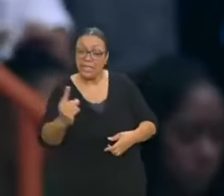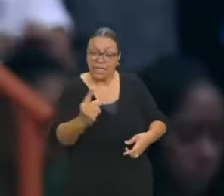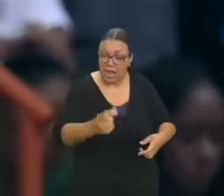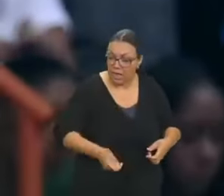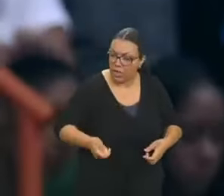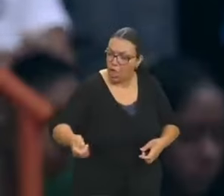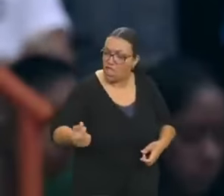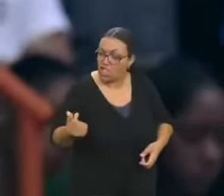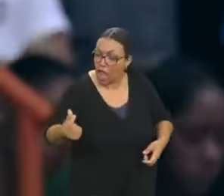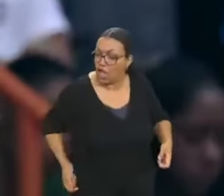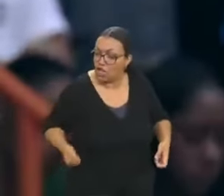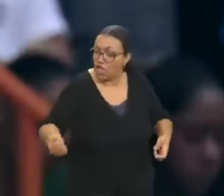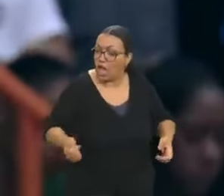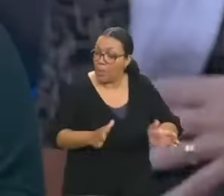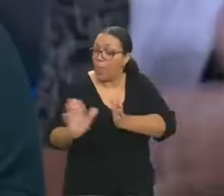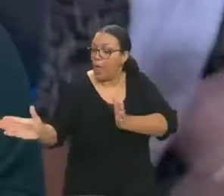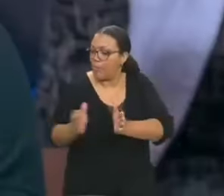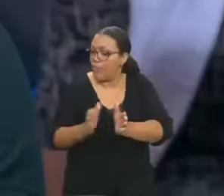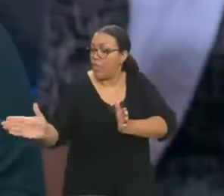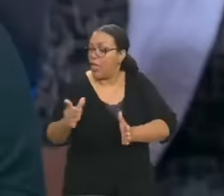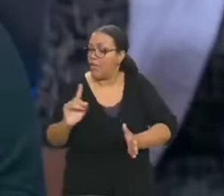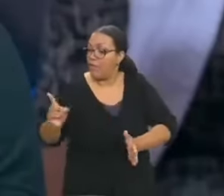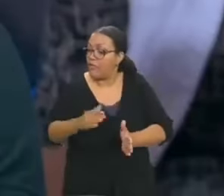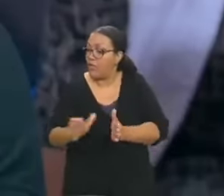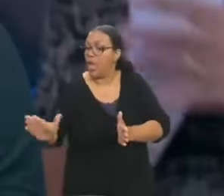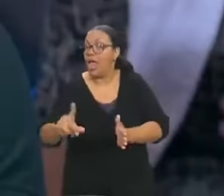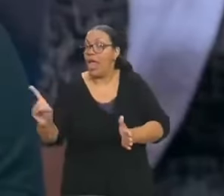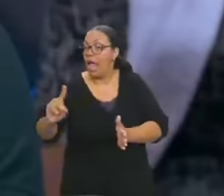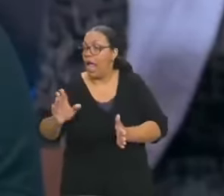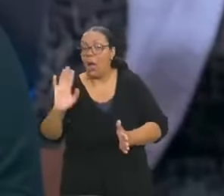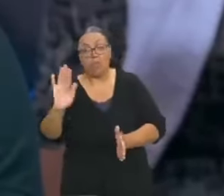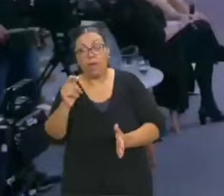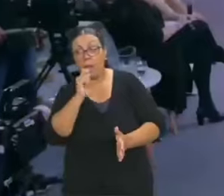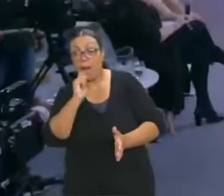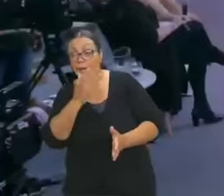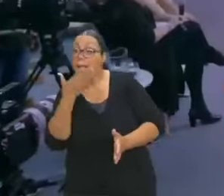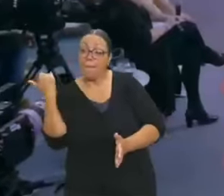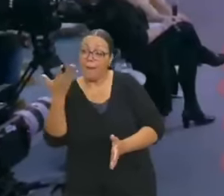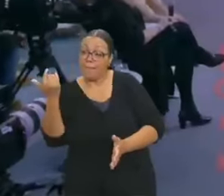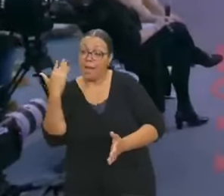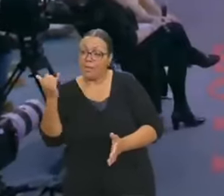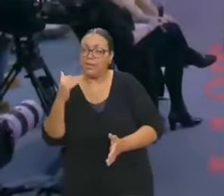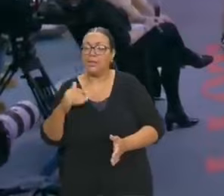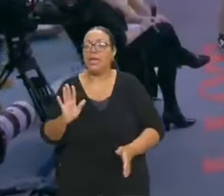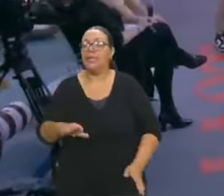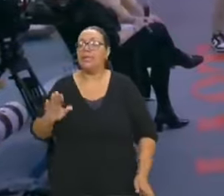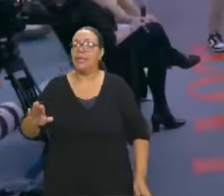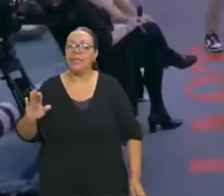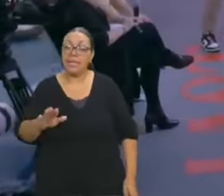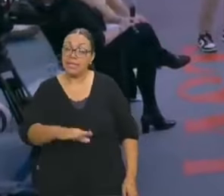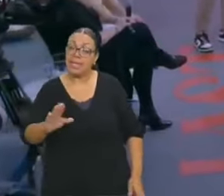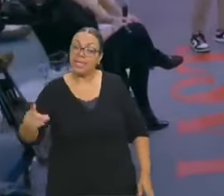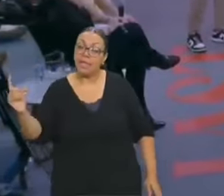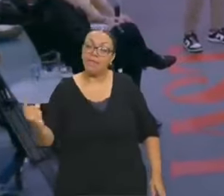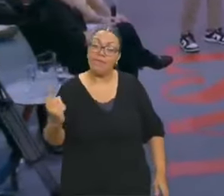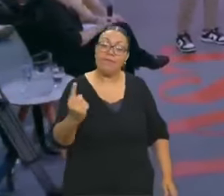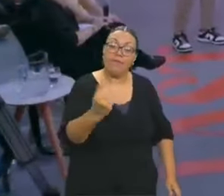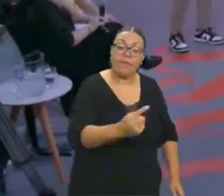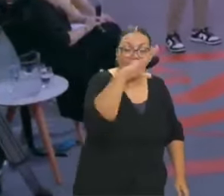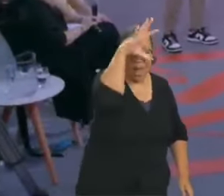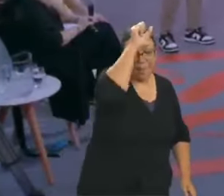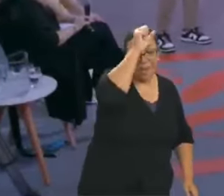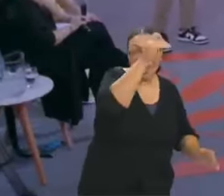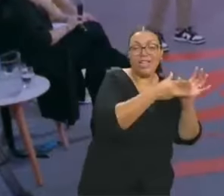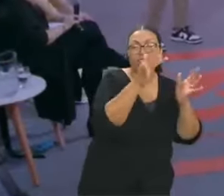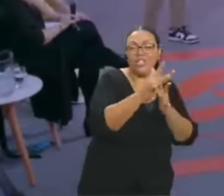dando dinheiro para que falasse assim, olha, aqui é melhor do que aí. Né? E as crianças vindo e recebendo desse amor